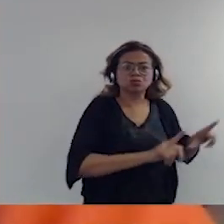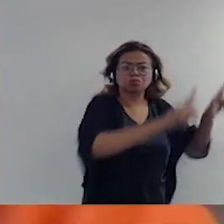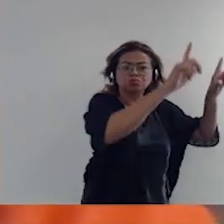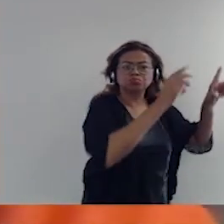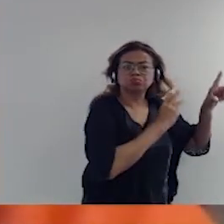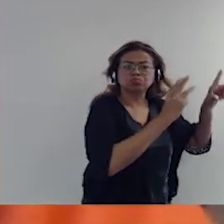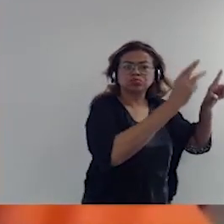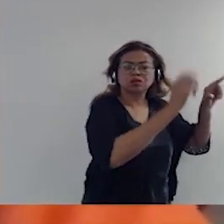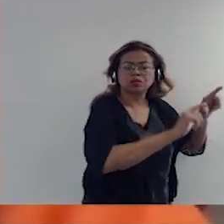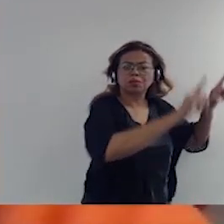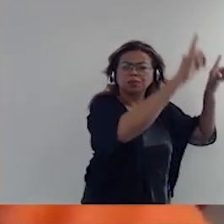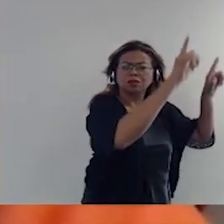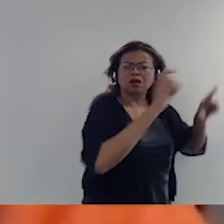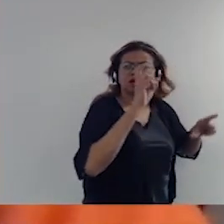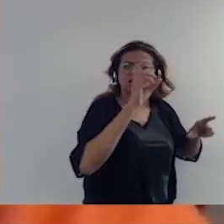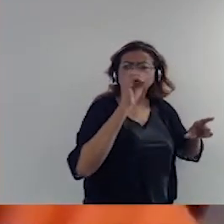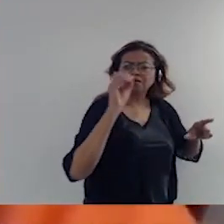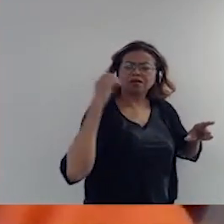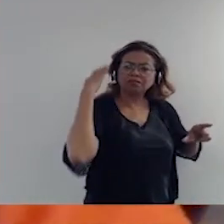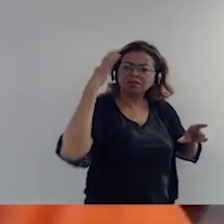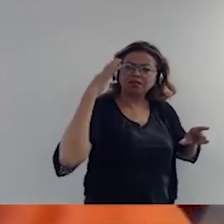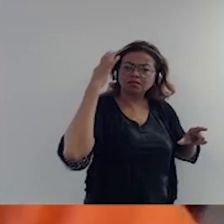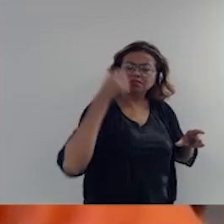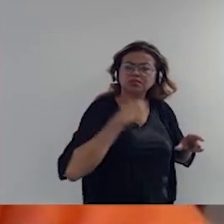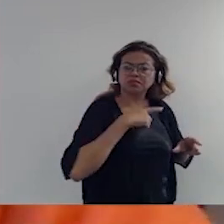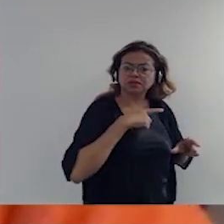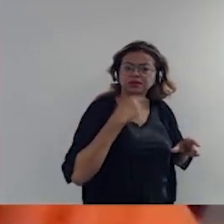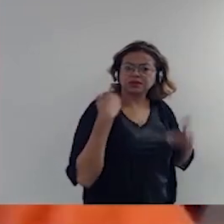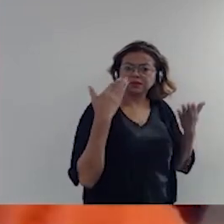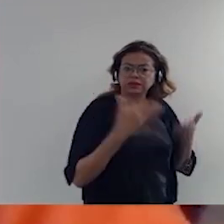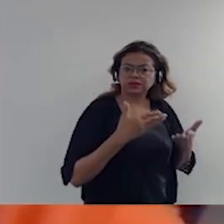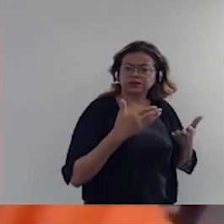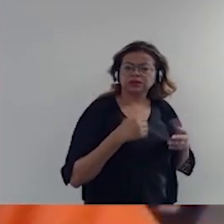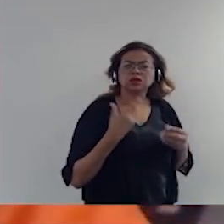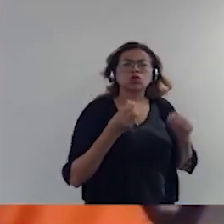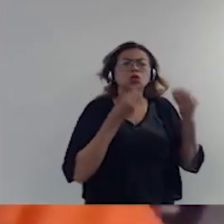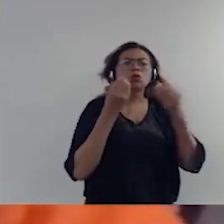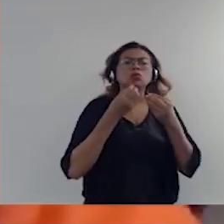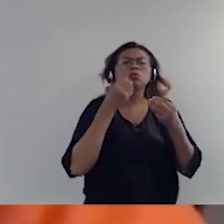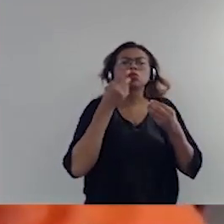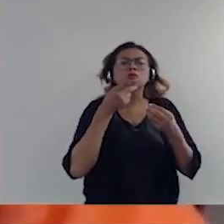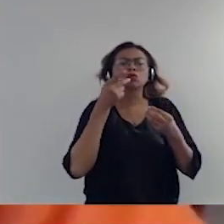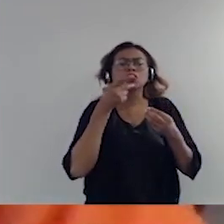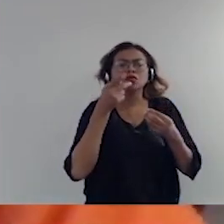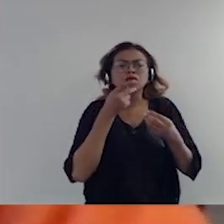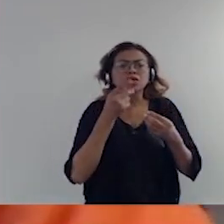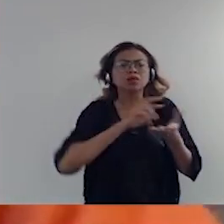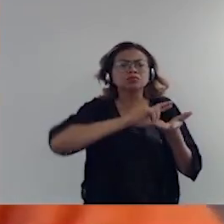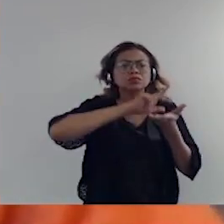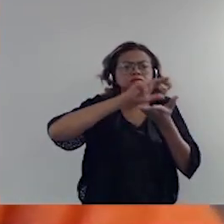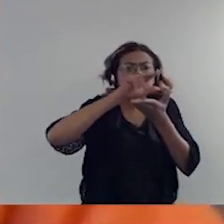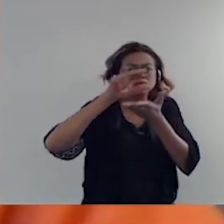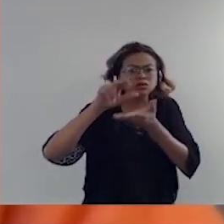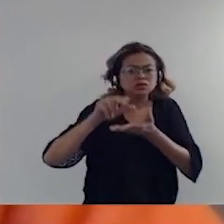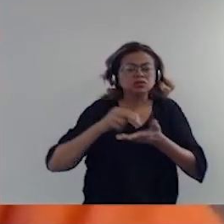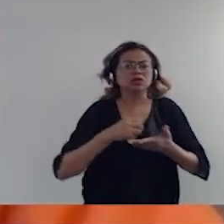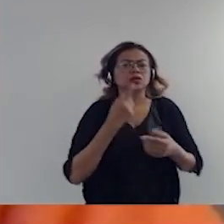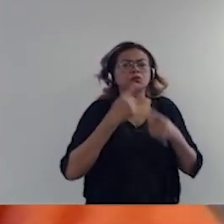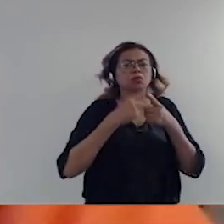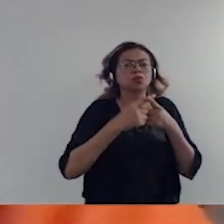500 palestrantes, e a gente tem essa matizes de falas